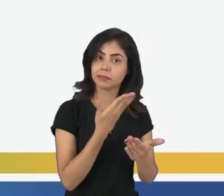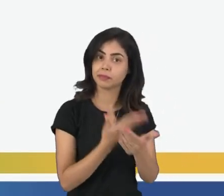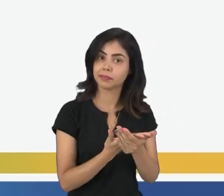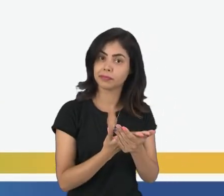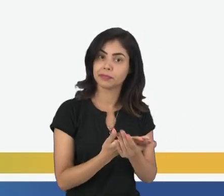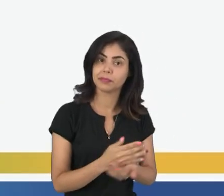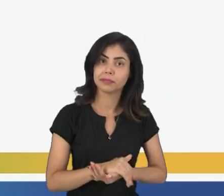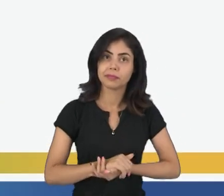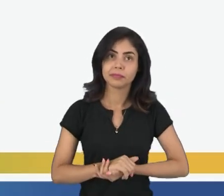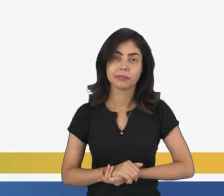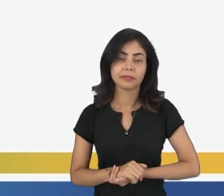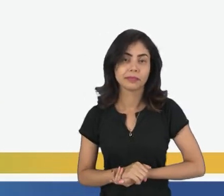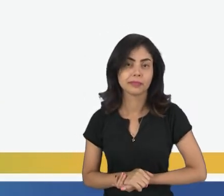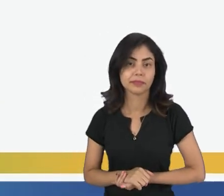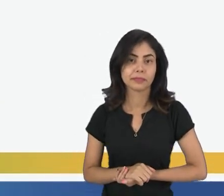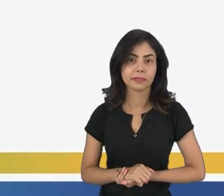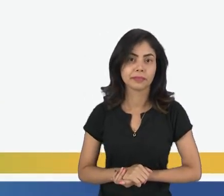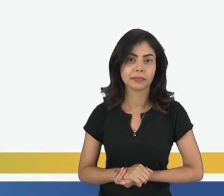estudar.